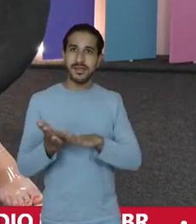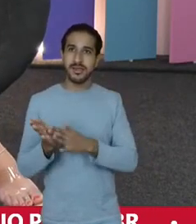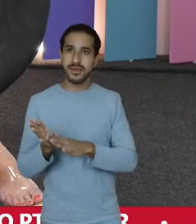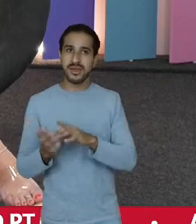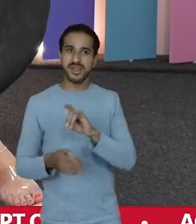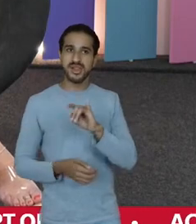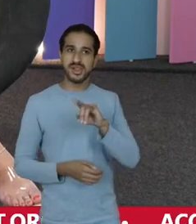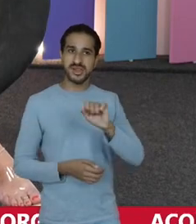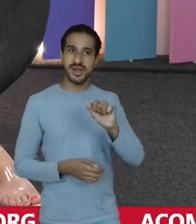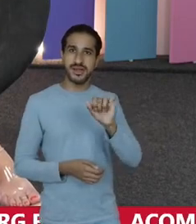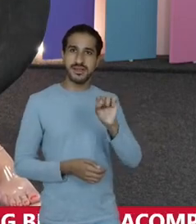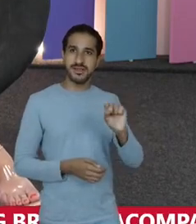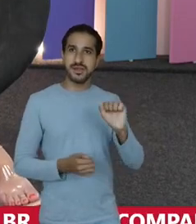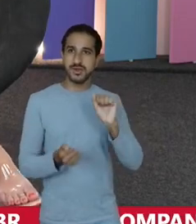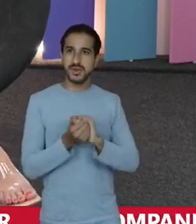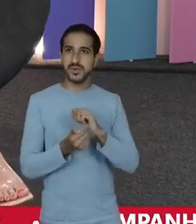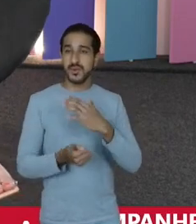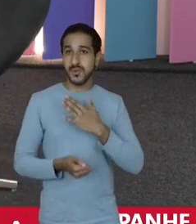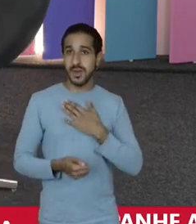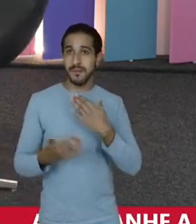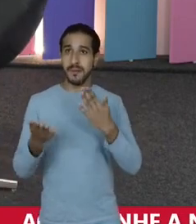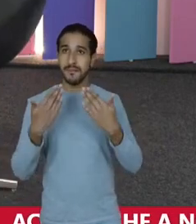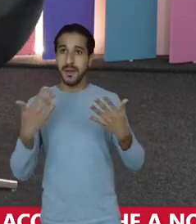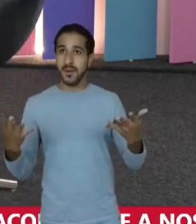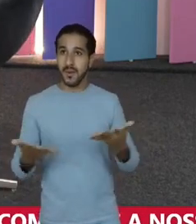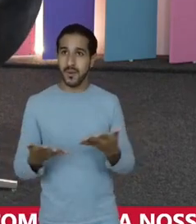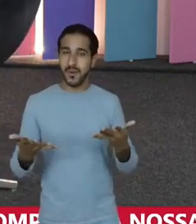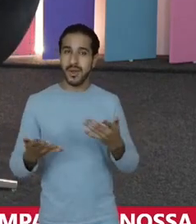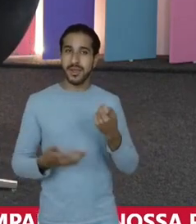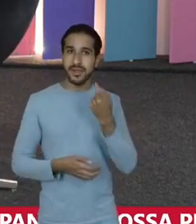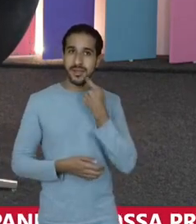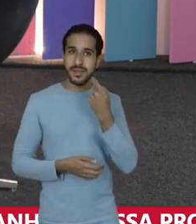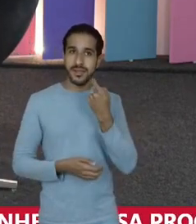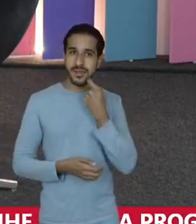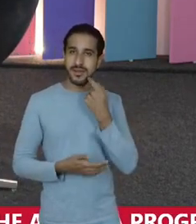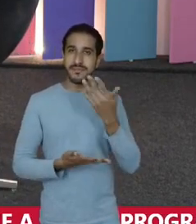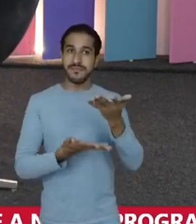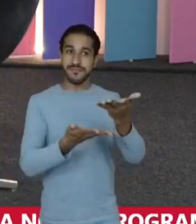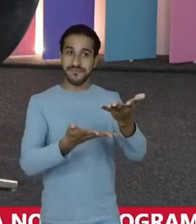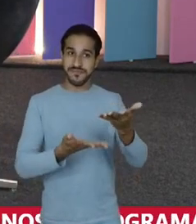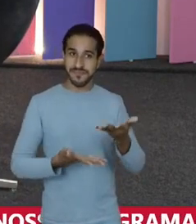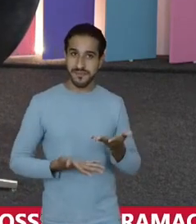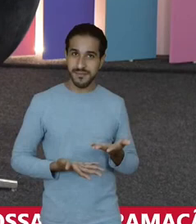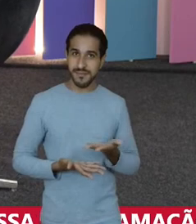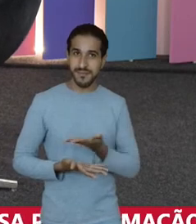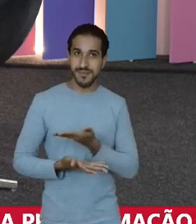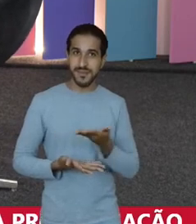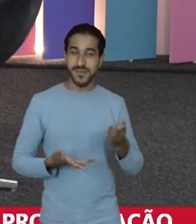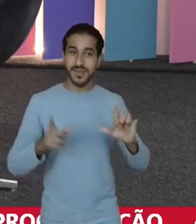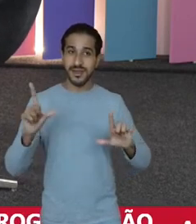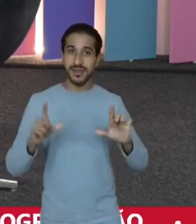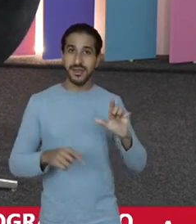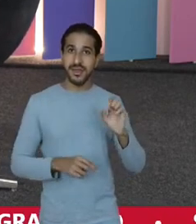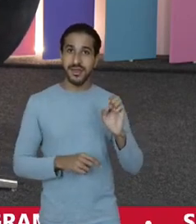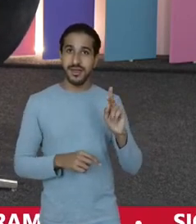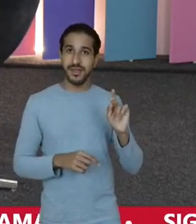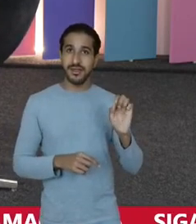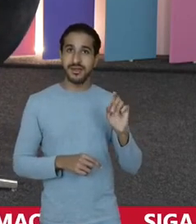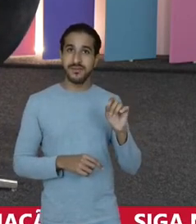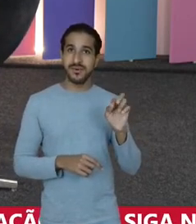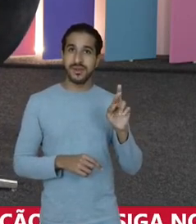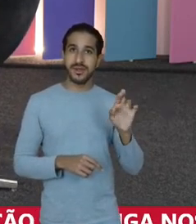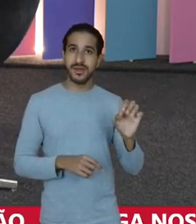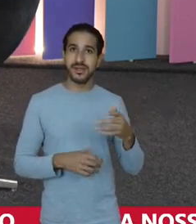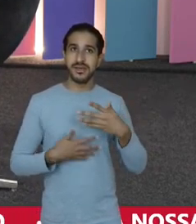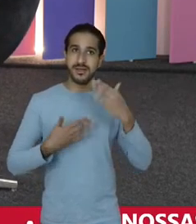Didi Assis para se juntarem a mim nesse papo de hoje, nesta sexta-feira. Sejam muito bem-vindas ao TV Elas por Elas.